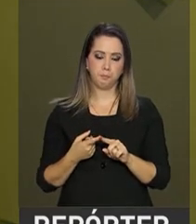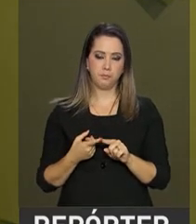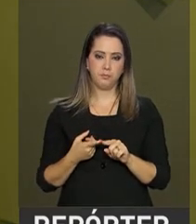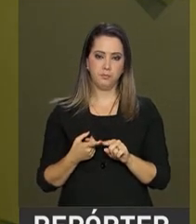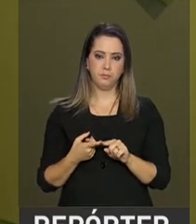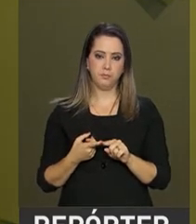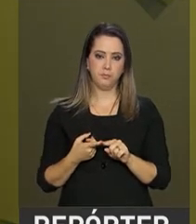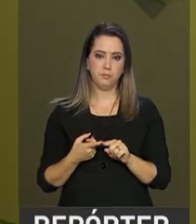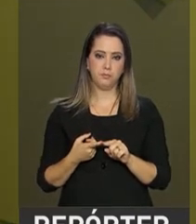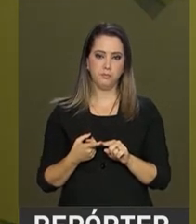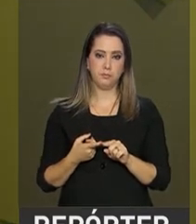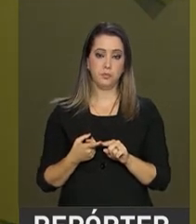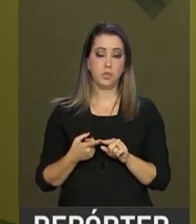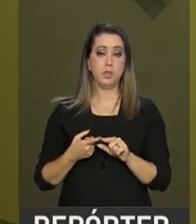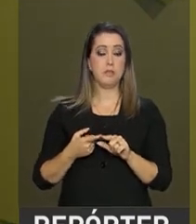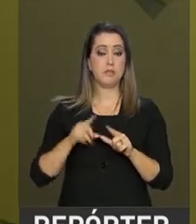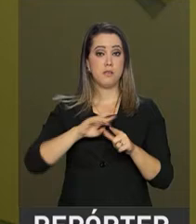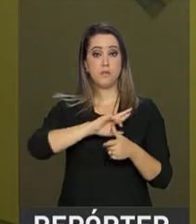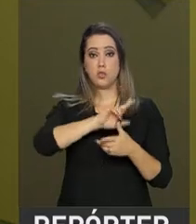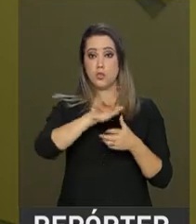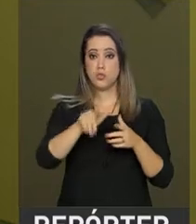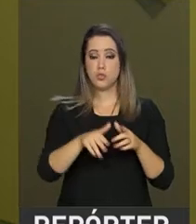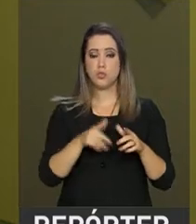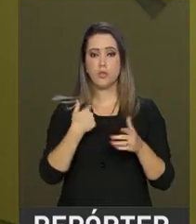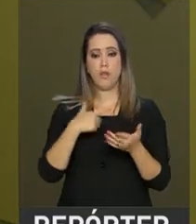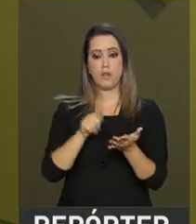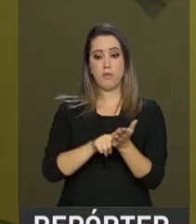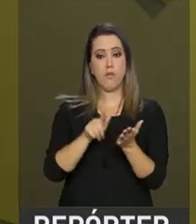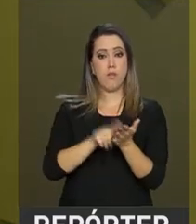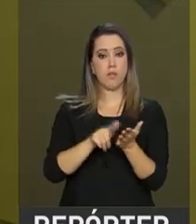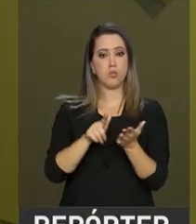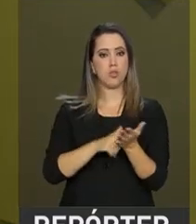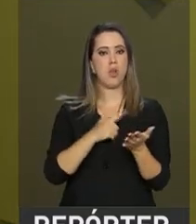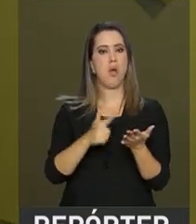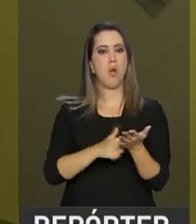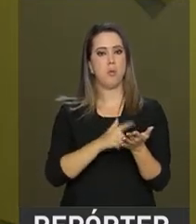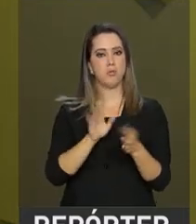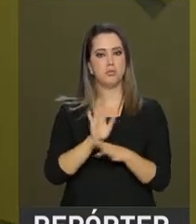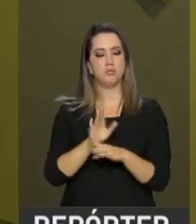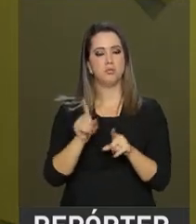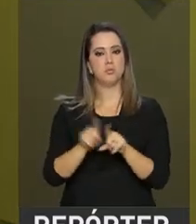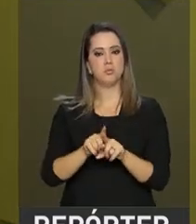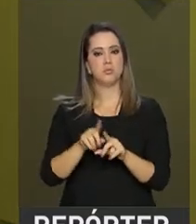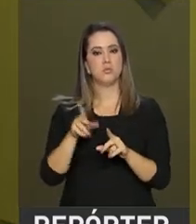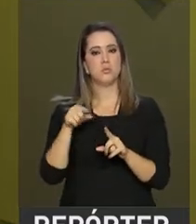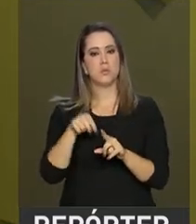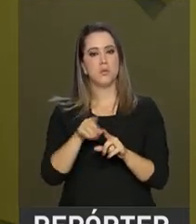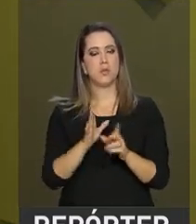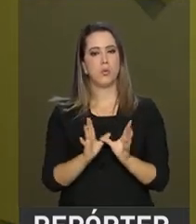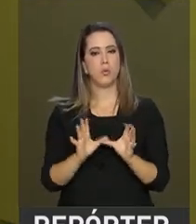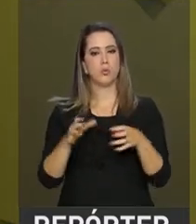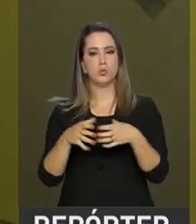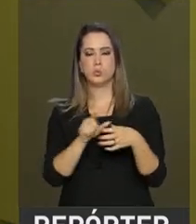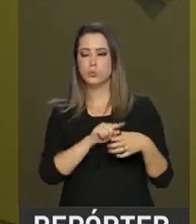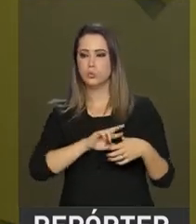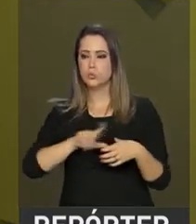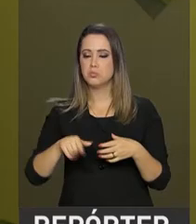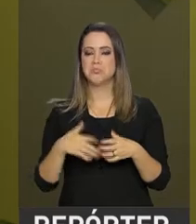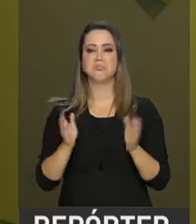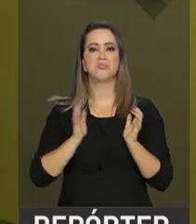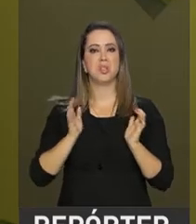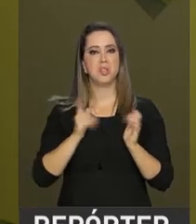de gravuras pra pra jornais de imagens de de fotomontagens achei e